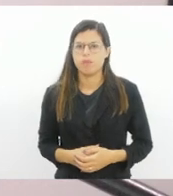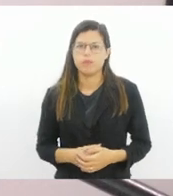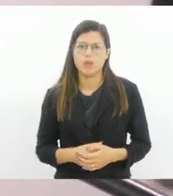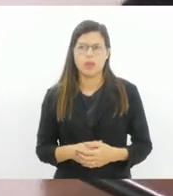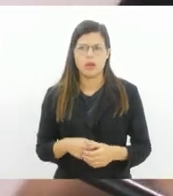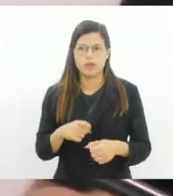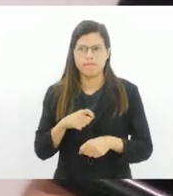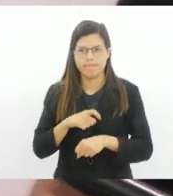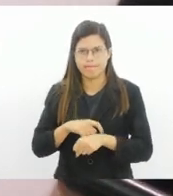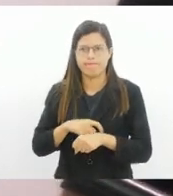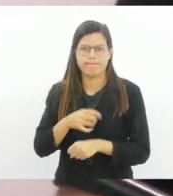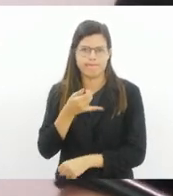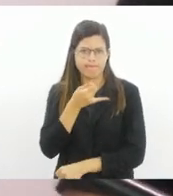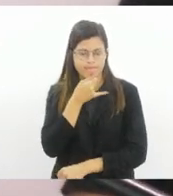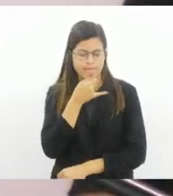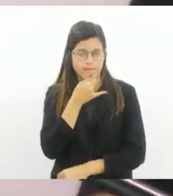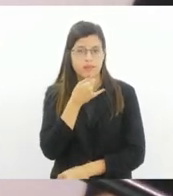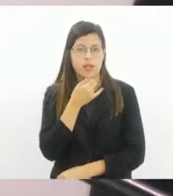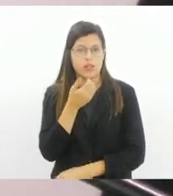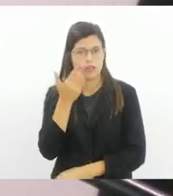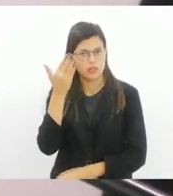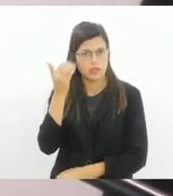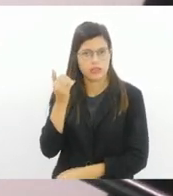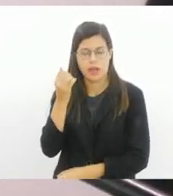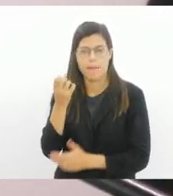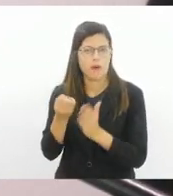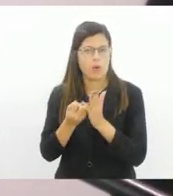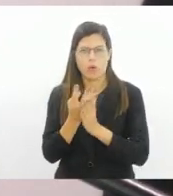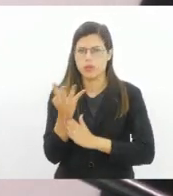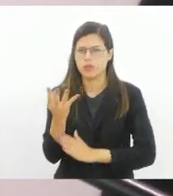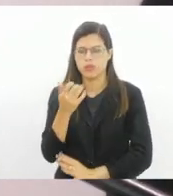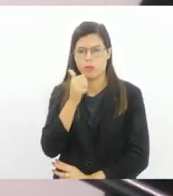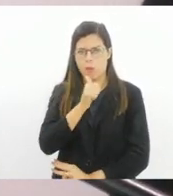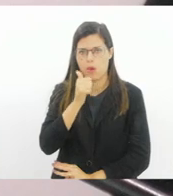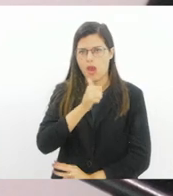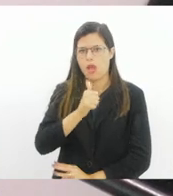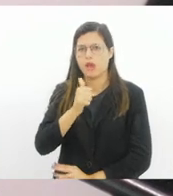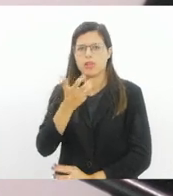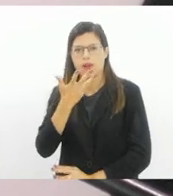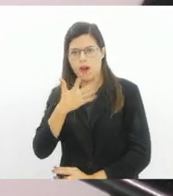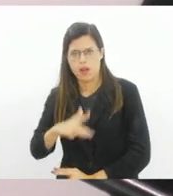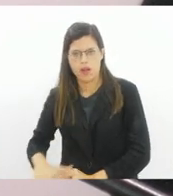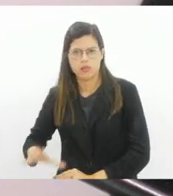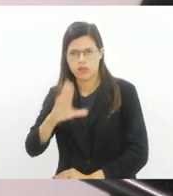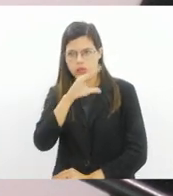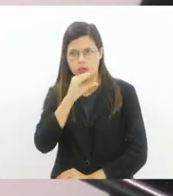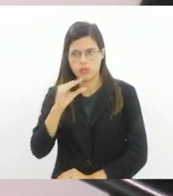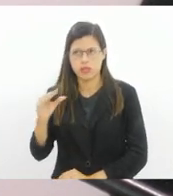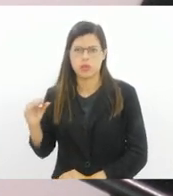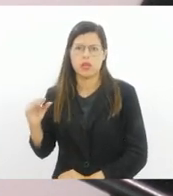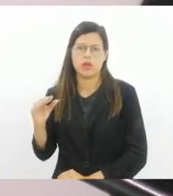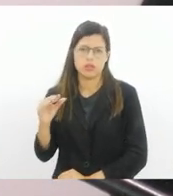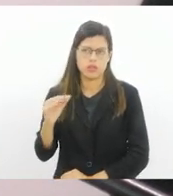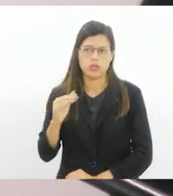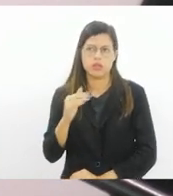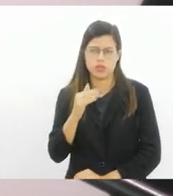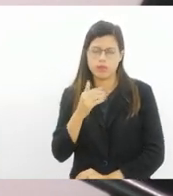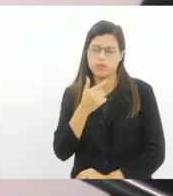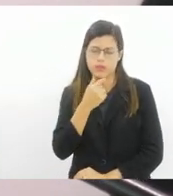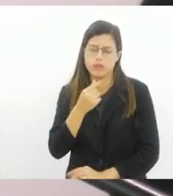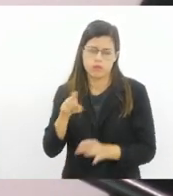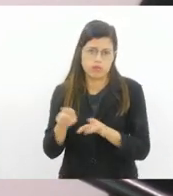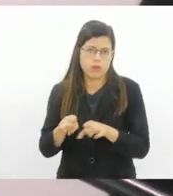de pesar, né? A gente sabe de quantas mulheres, de quantas meninas, também meninos foram vítimas da violência, mas também é um